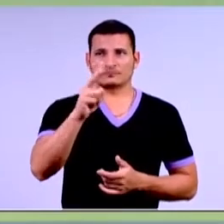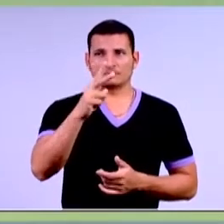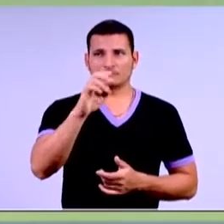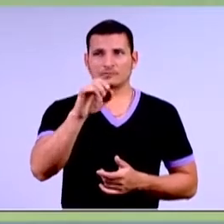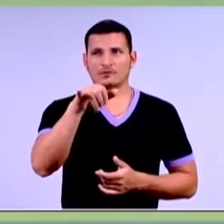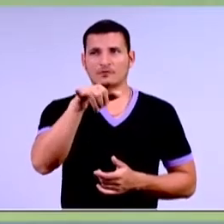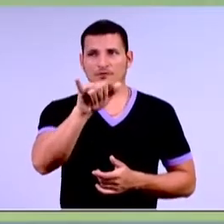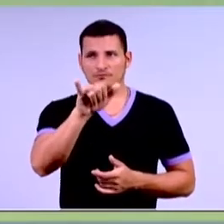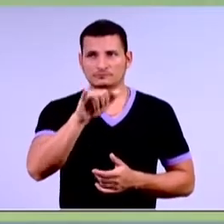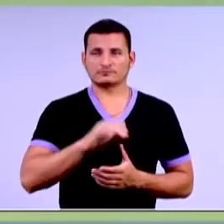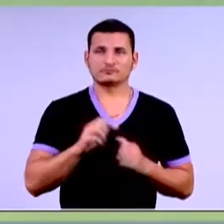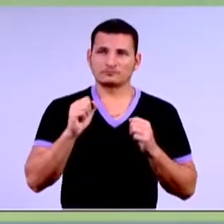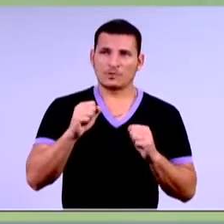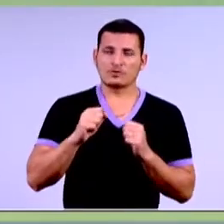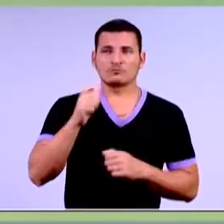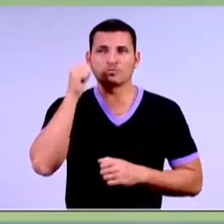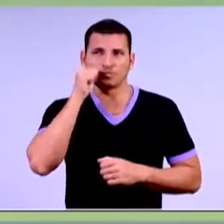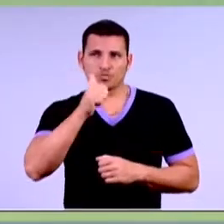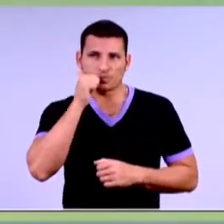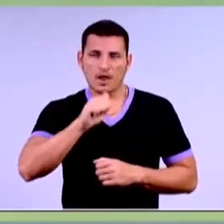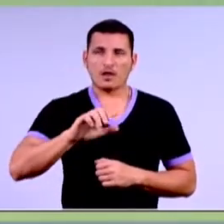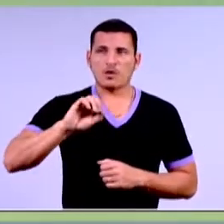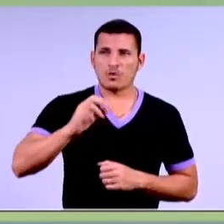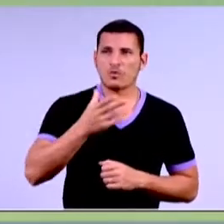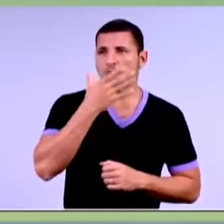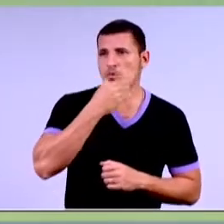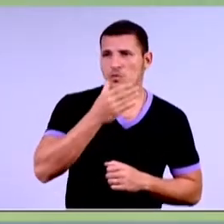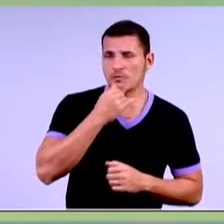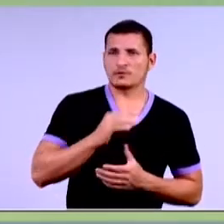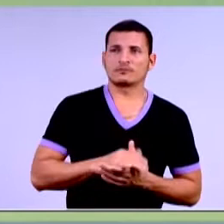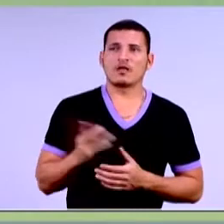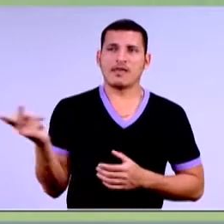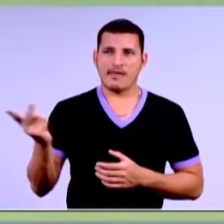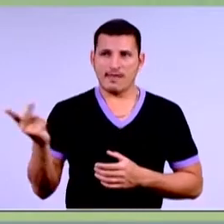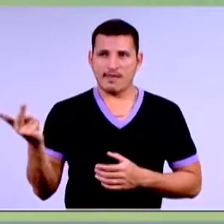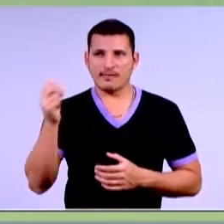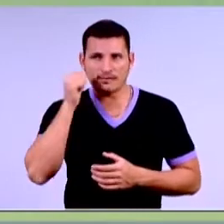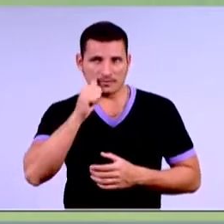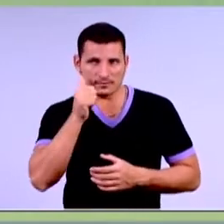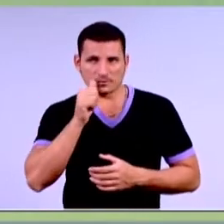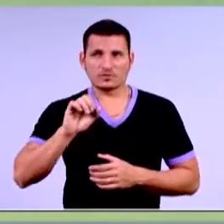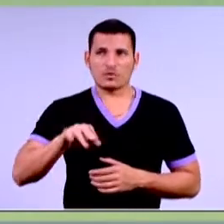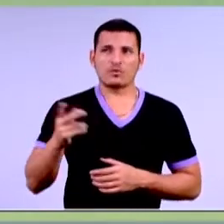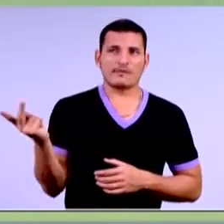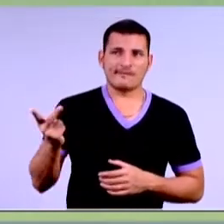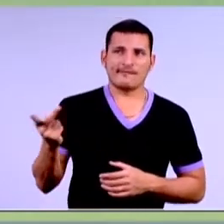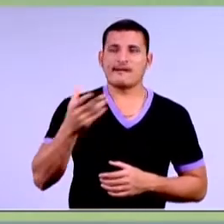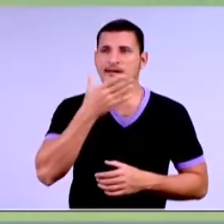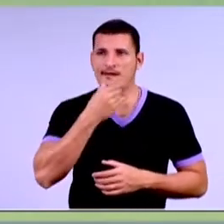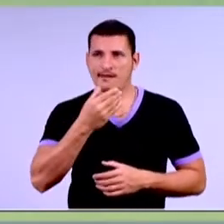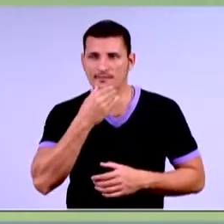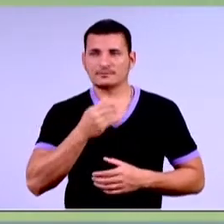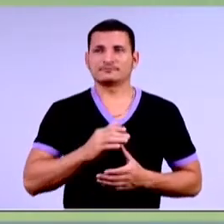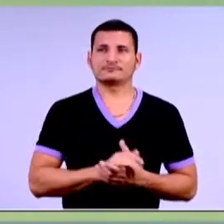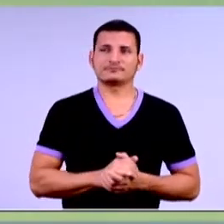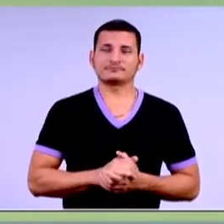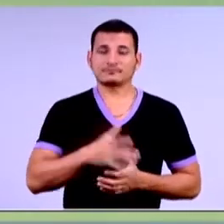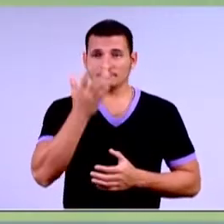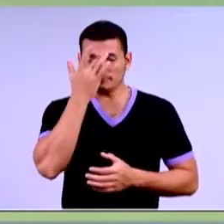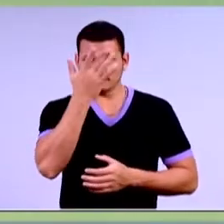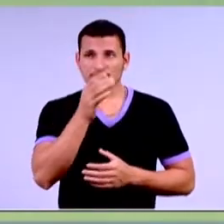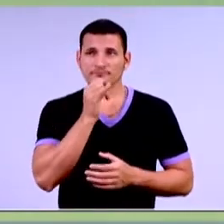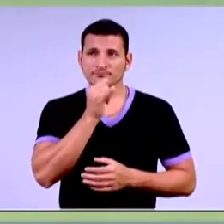pode ser tanto para o masculino quanto para o feminino significa eles ou elas então ficou fácil né gente fomos conjugar uma